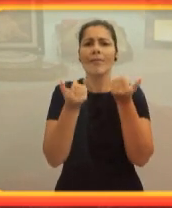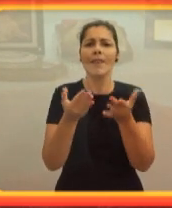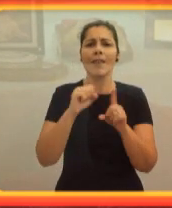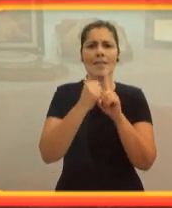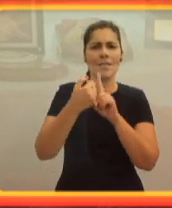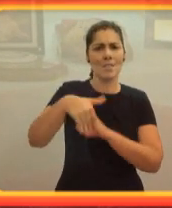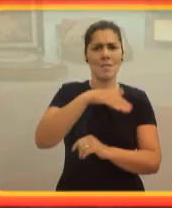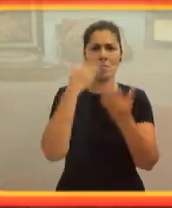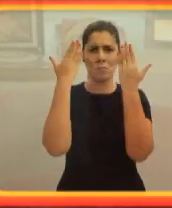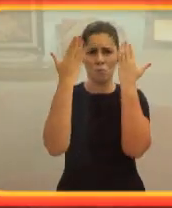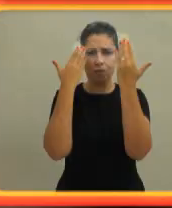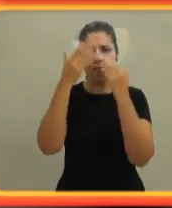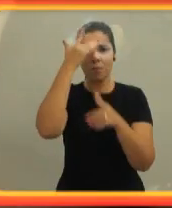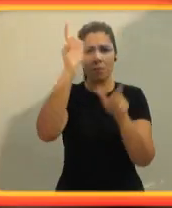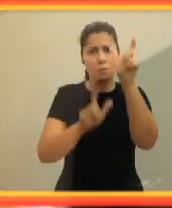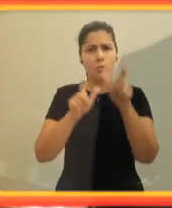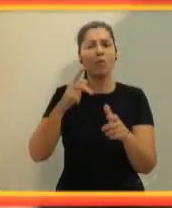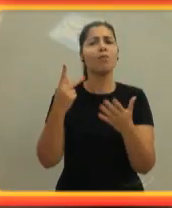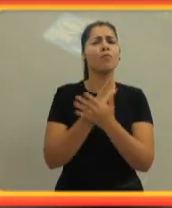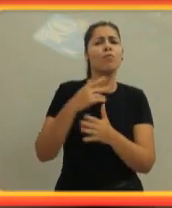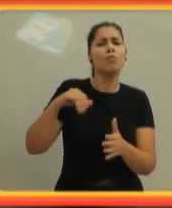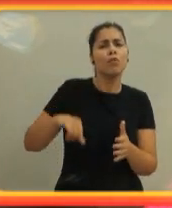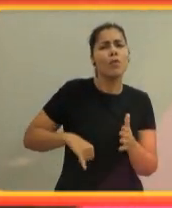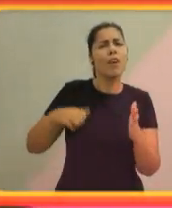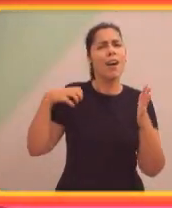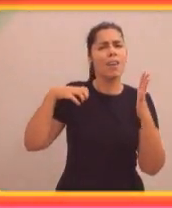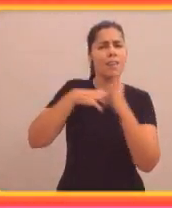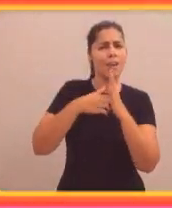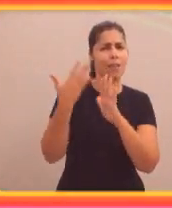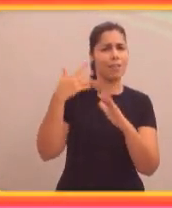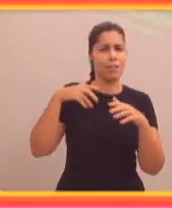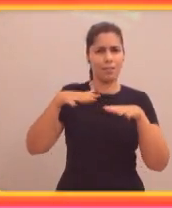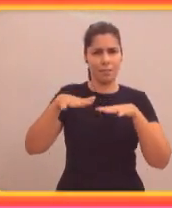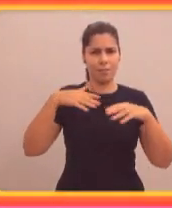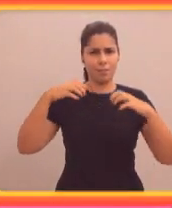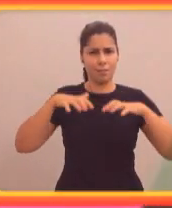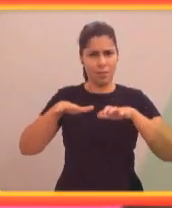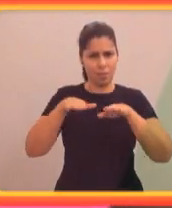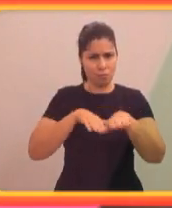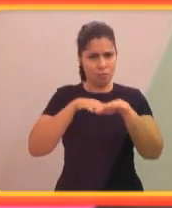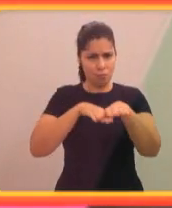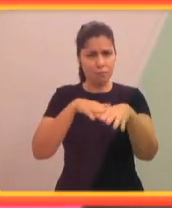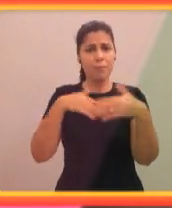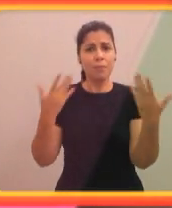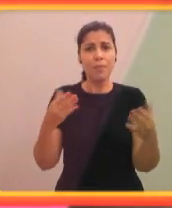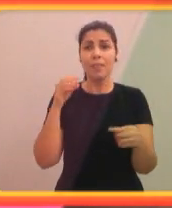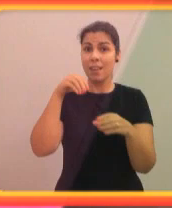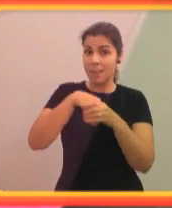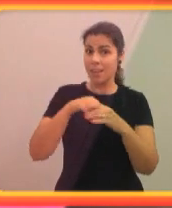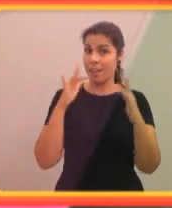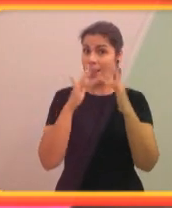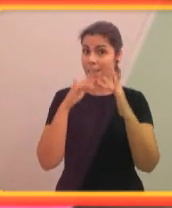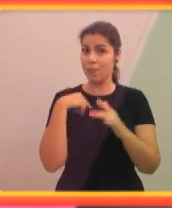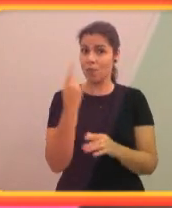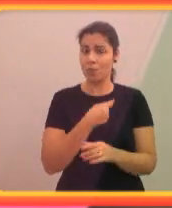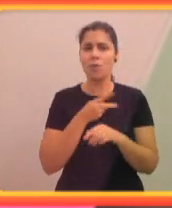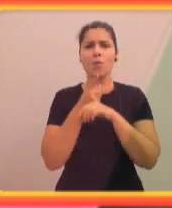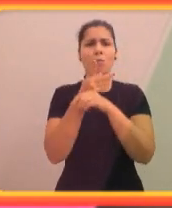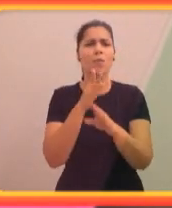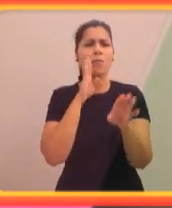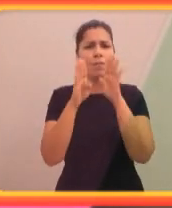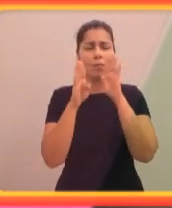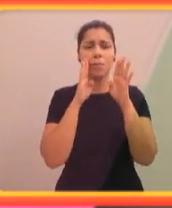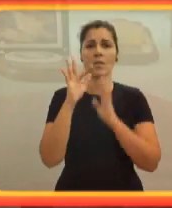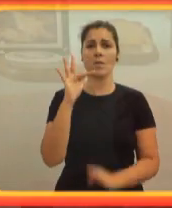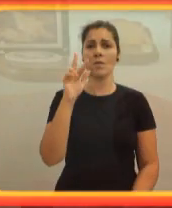assistência psicológica às pessoas que sofrem acidentes de trânsito. Para entrar em contato, podem nos procurar no Facebook, Fundação